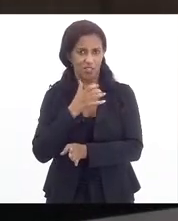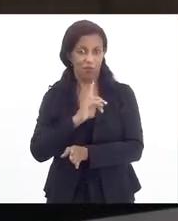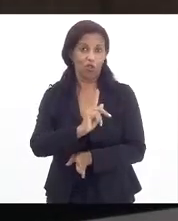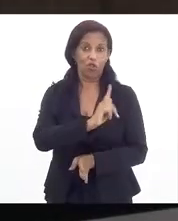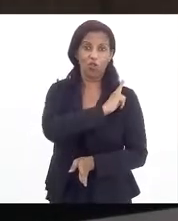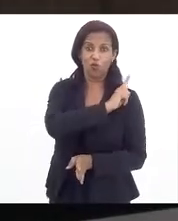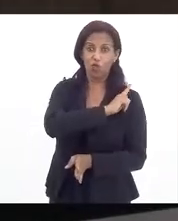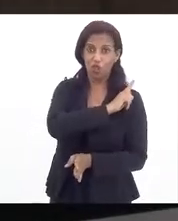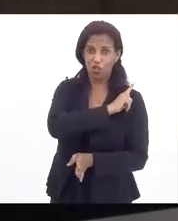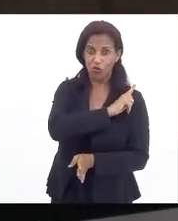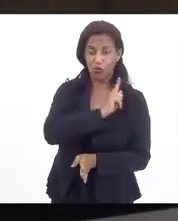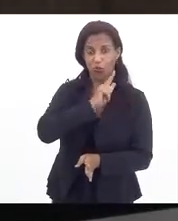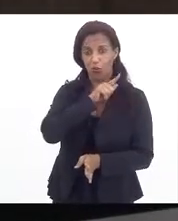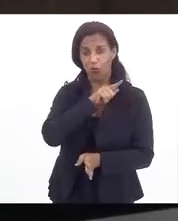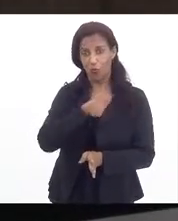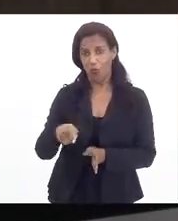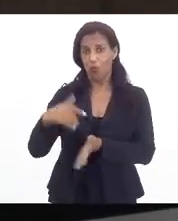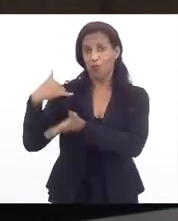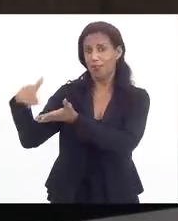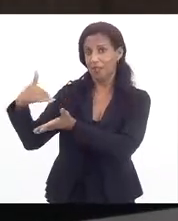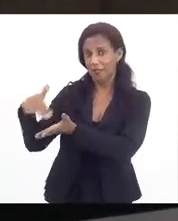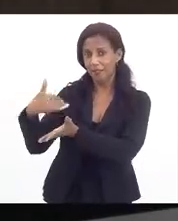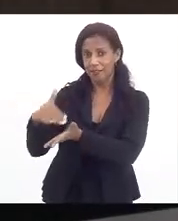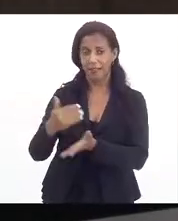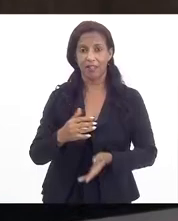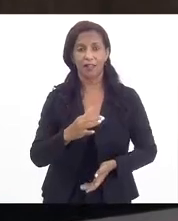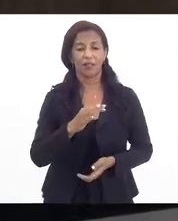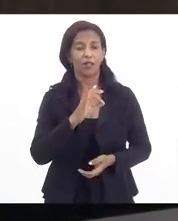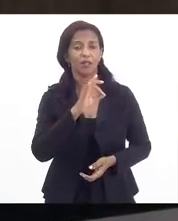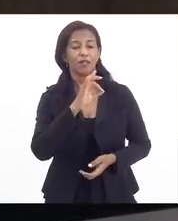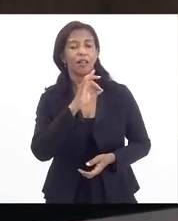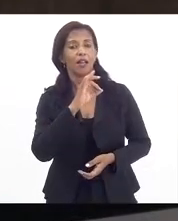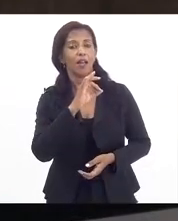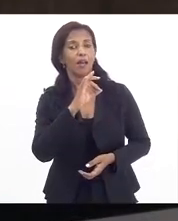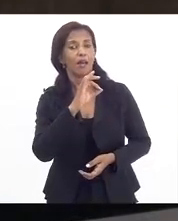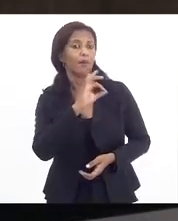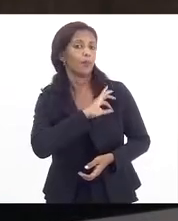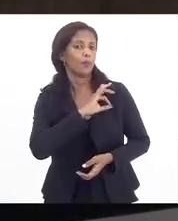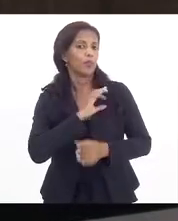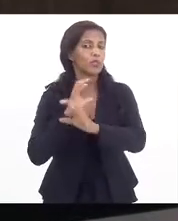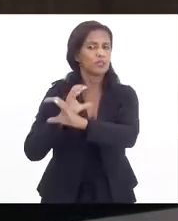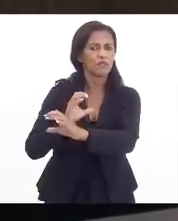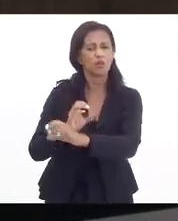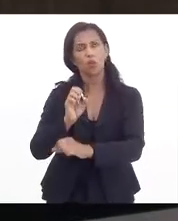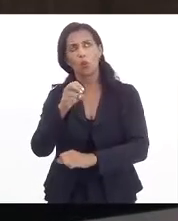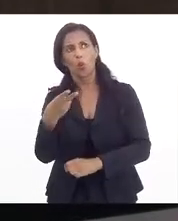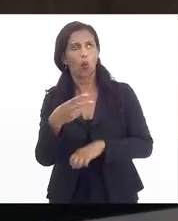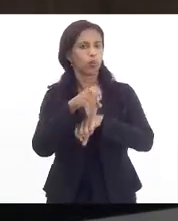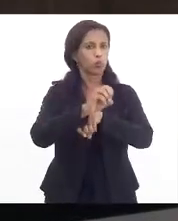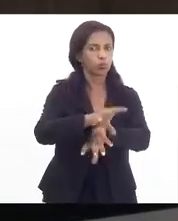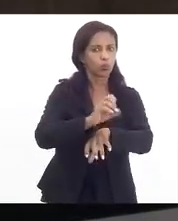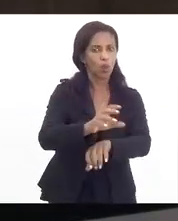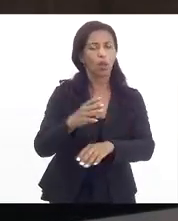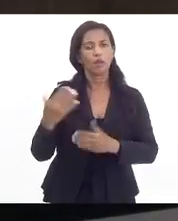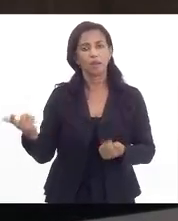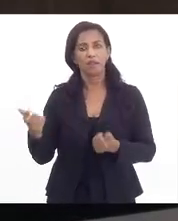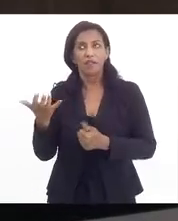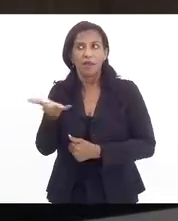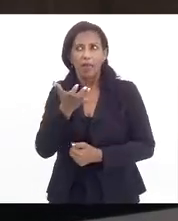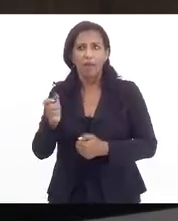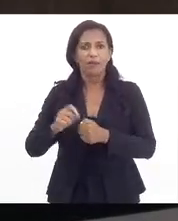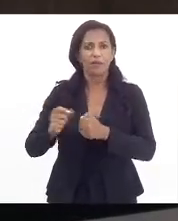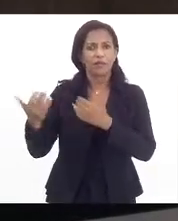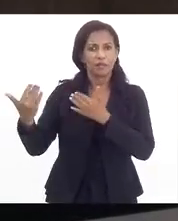gestor que tá na ponta o secretário da Polícia Civil o da educação que possa vir a fazer esse